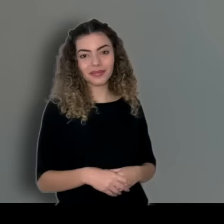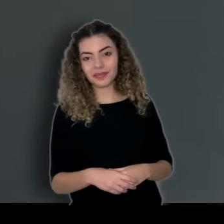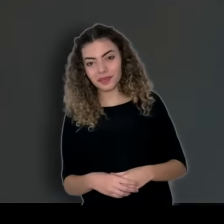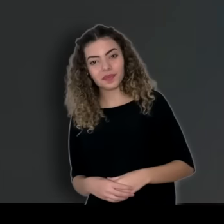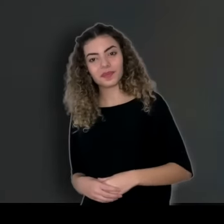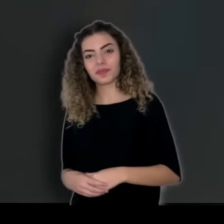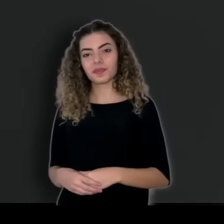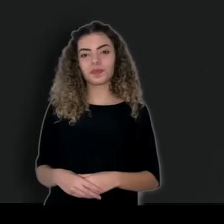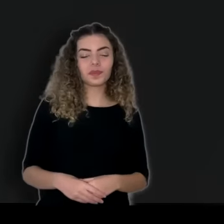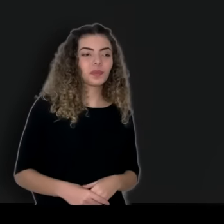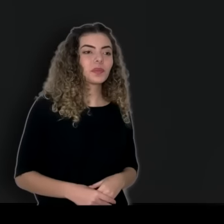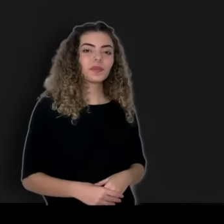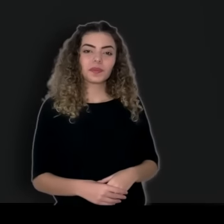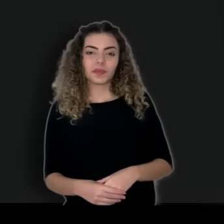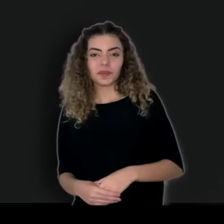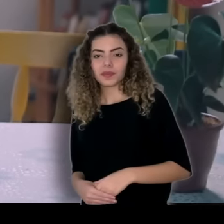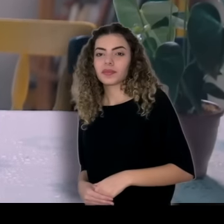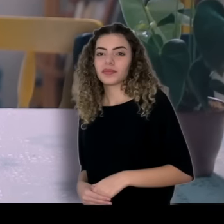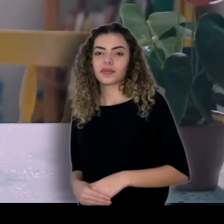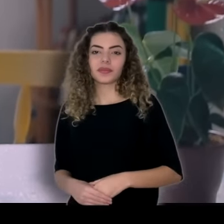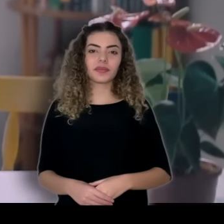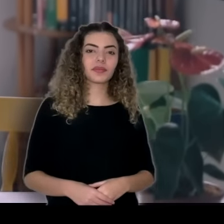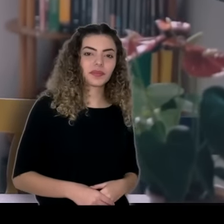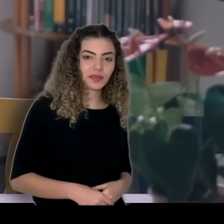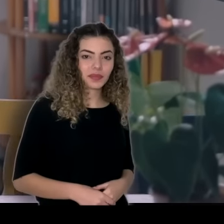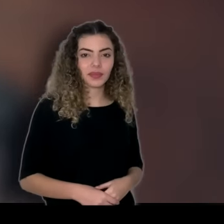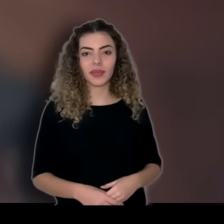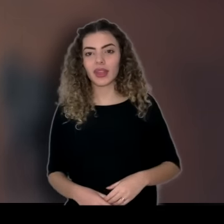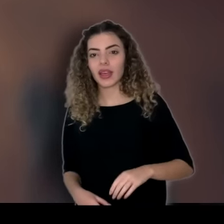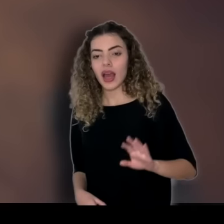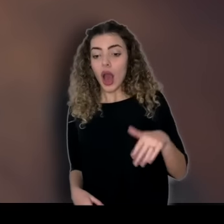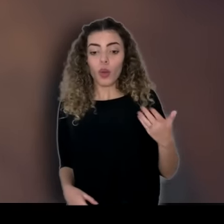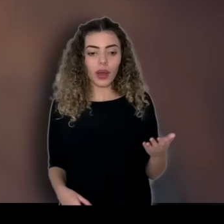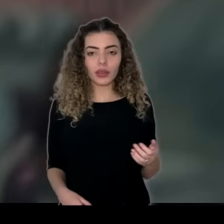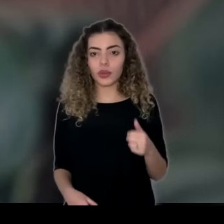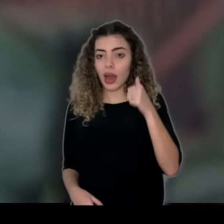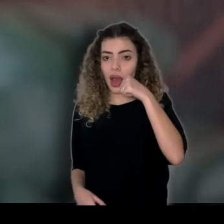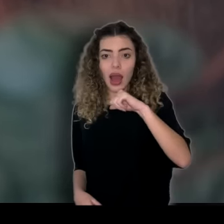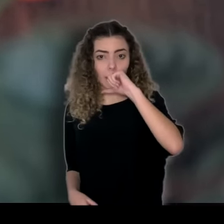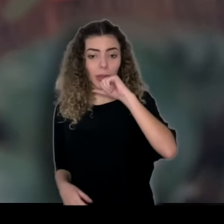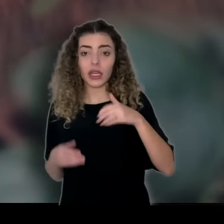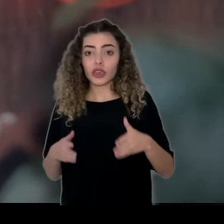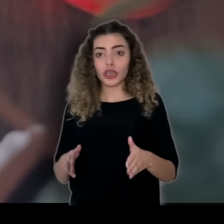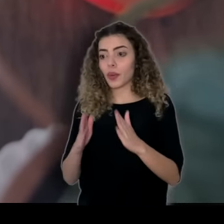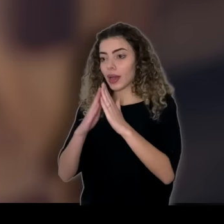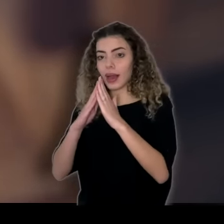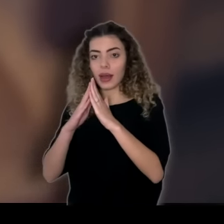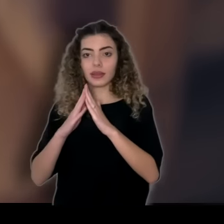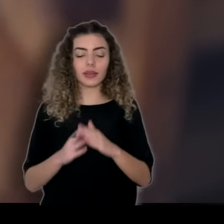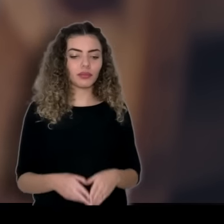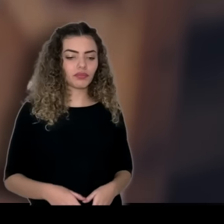E quando em casa a mamãe chegou